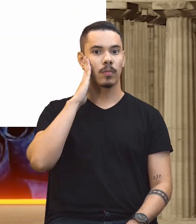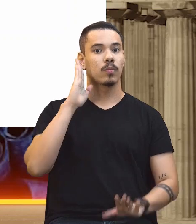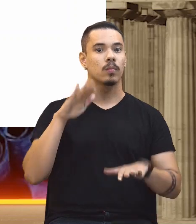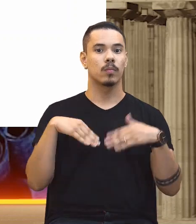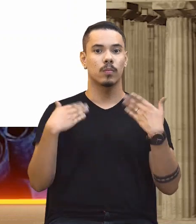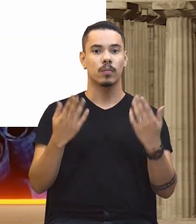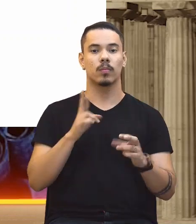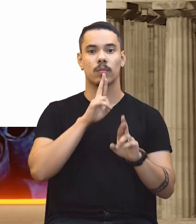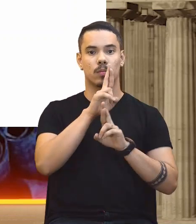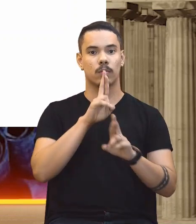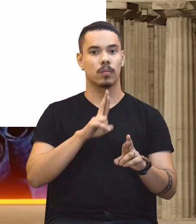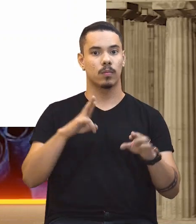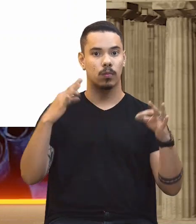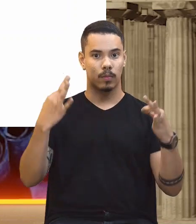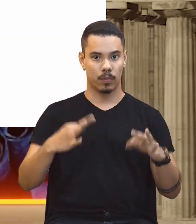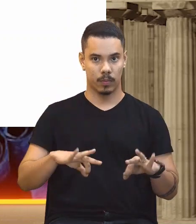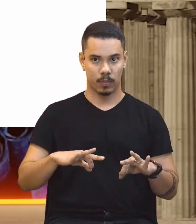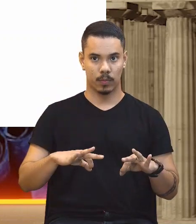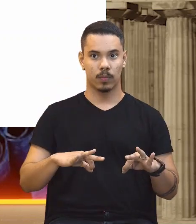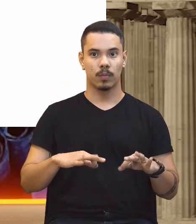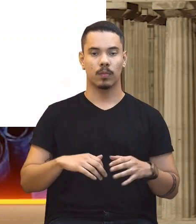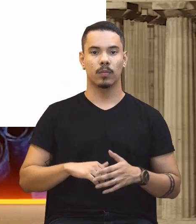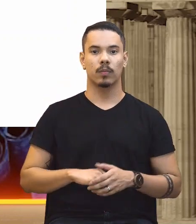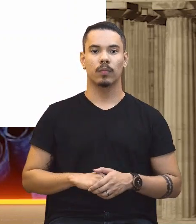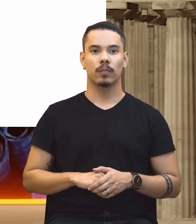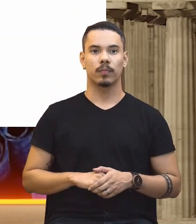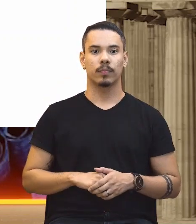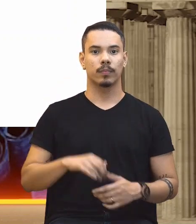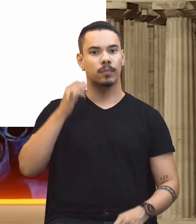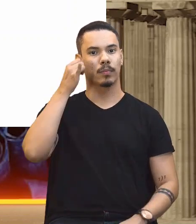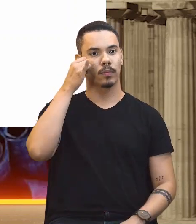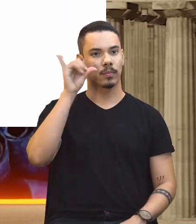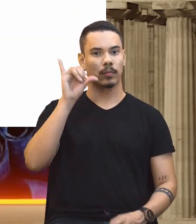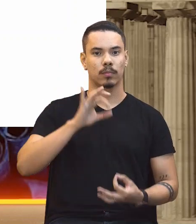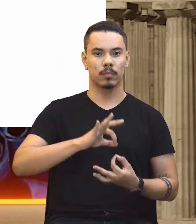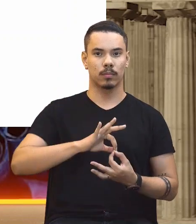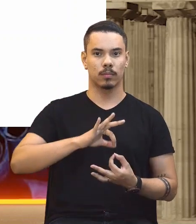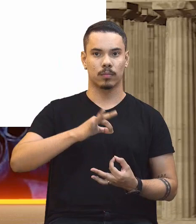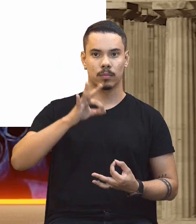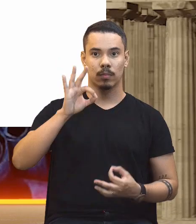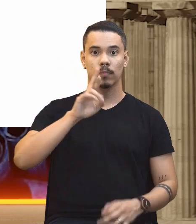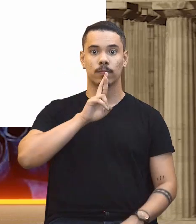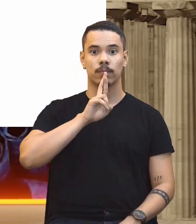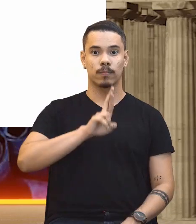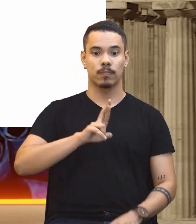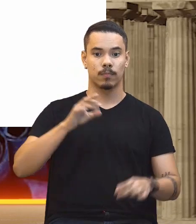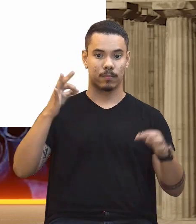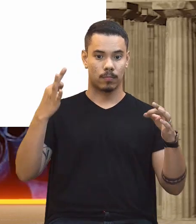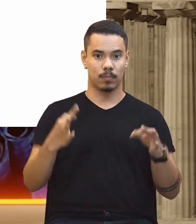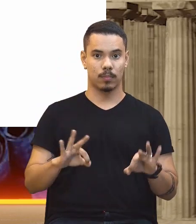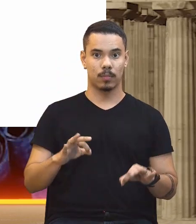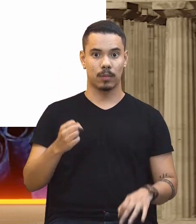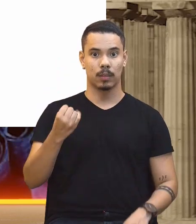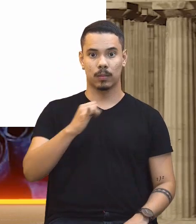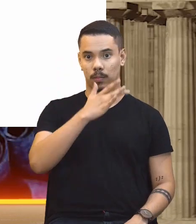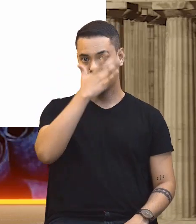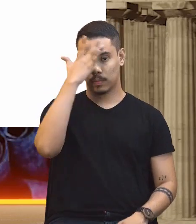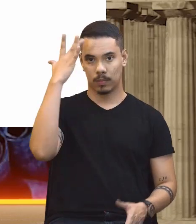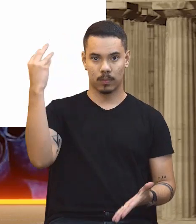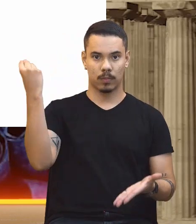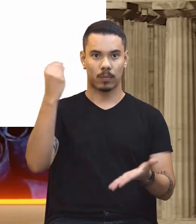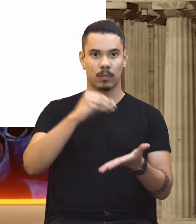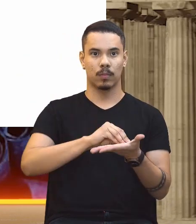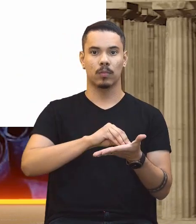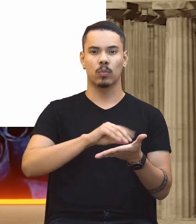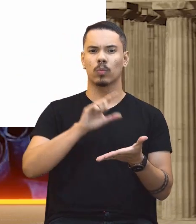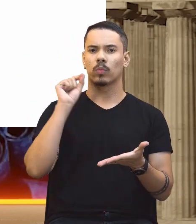responderam de forma correta. Então, olha só, sem mais delongas, respondeu correto quem optou pela alternativa.